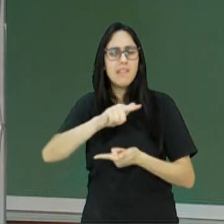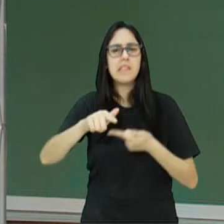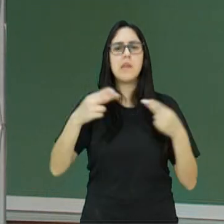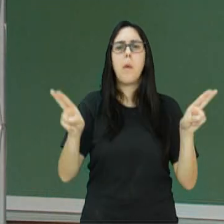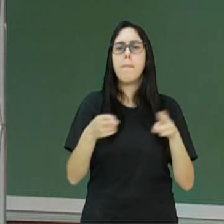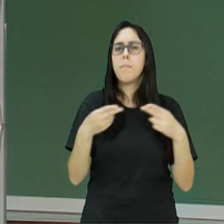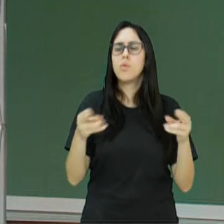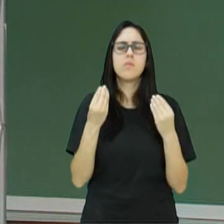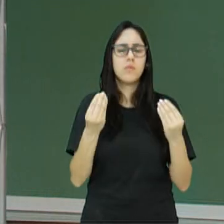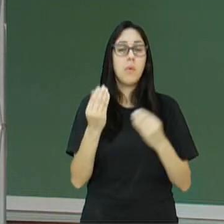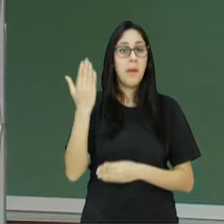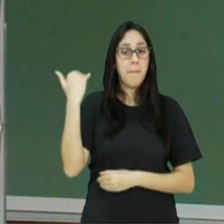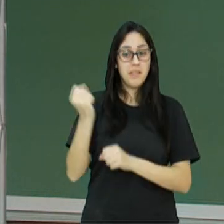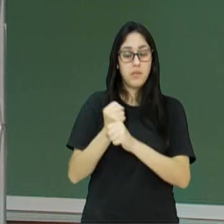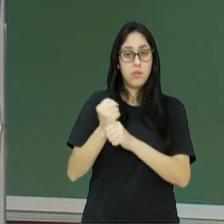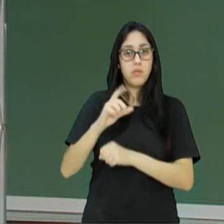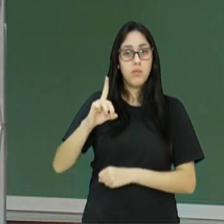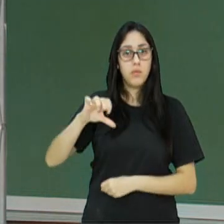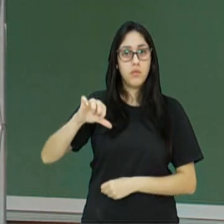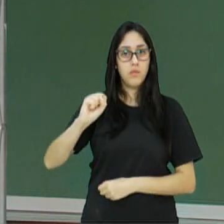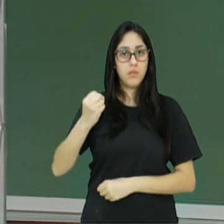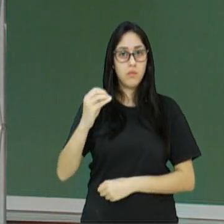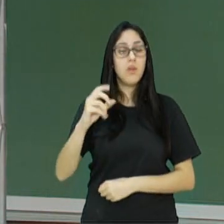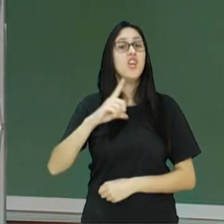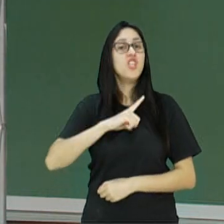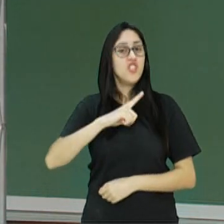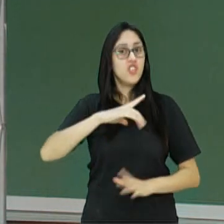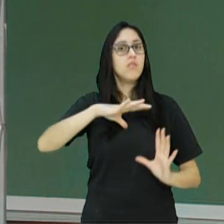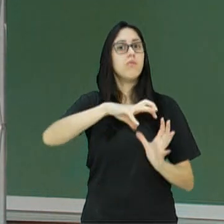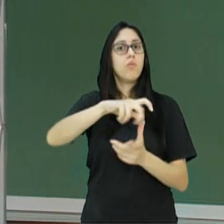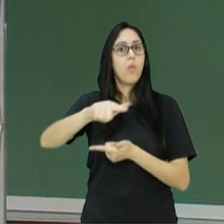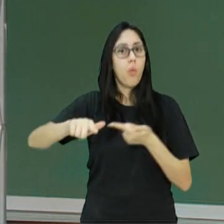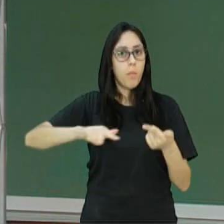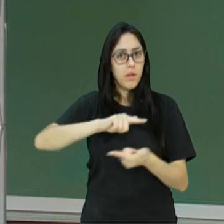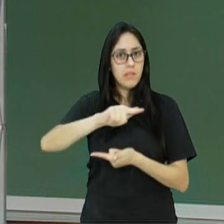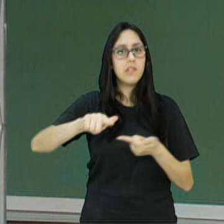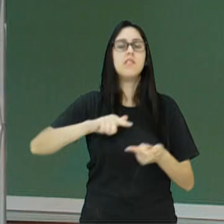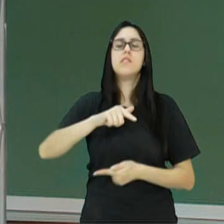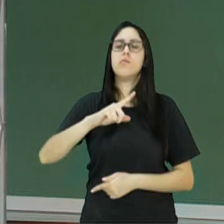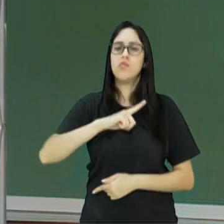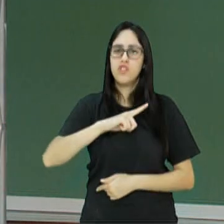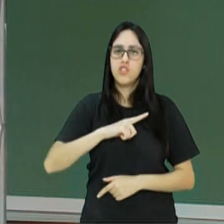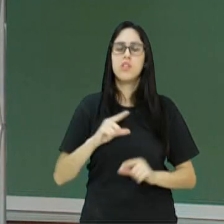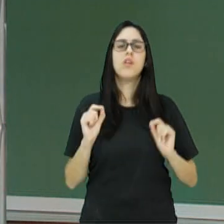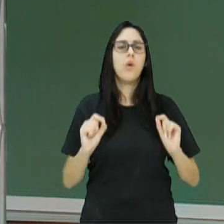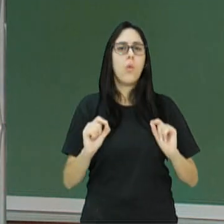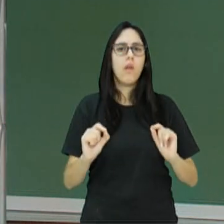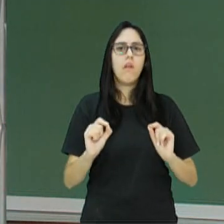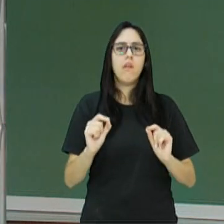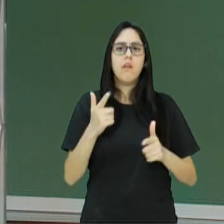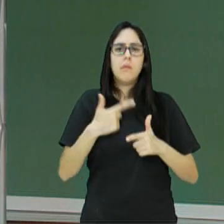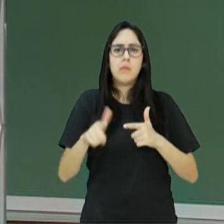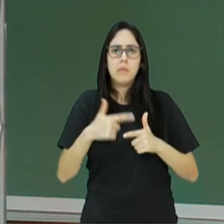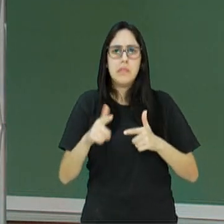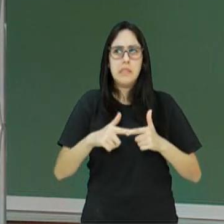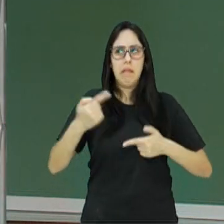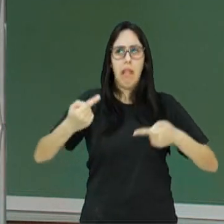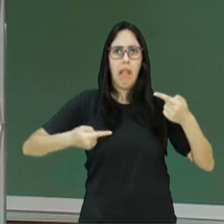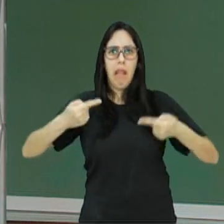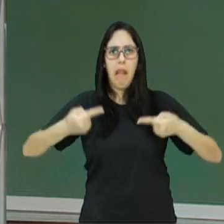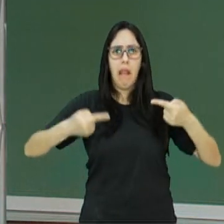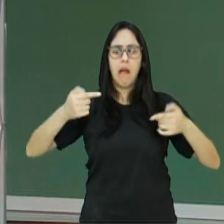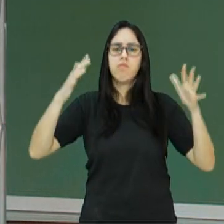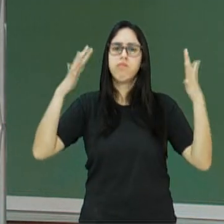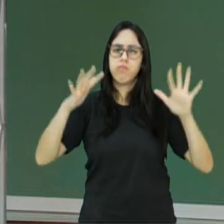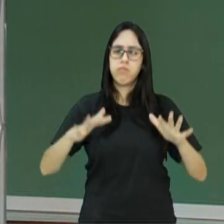de 80 ela é marcada por esse processo de globalização, né? A diminuição das tensões na Guerra Fria, em